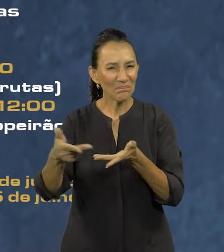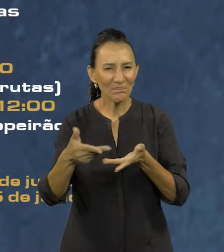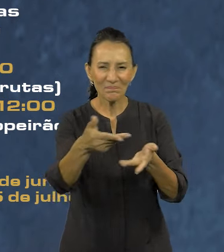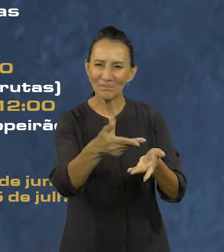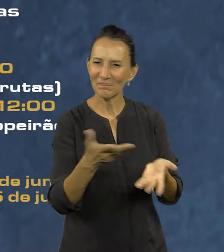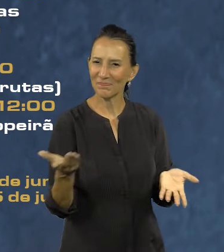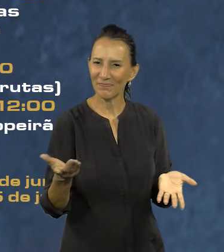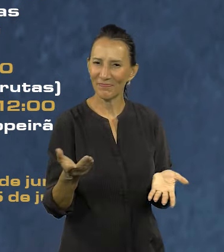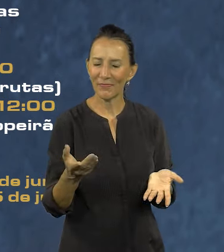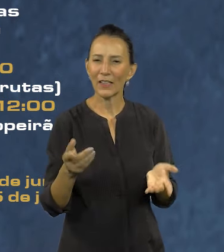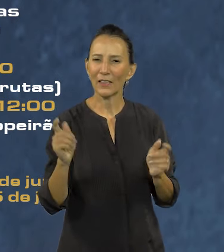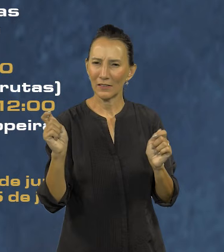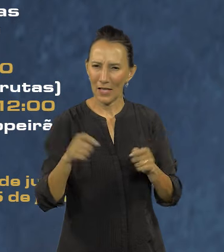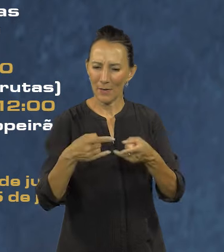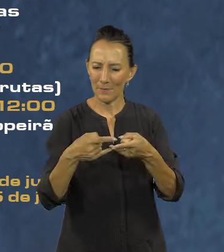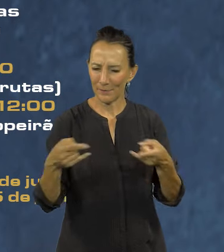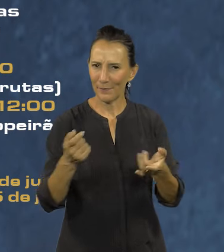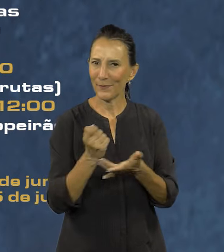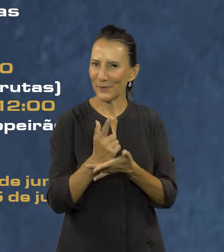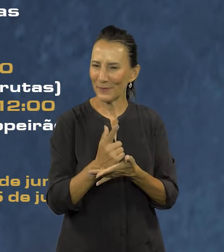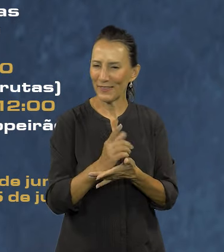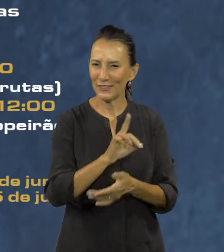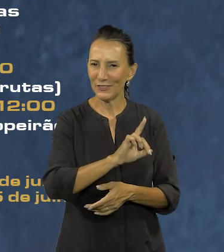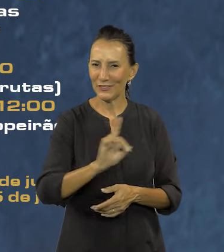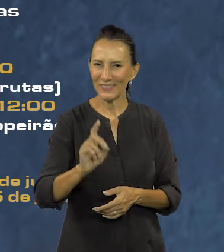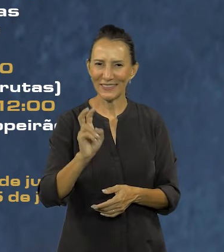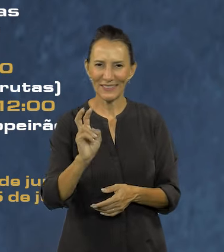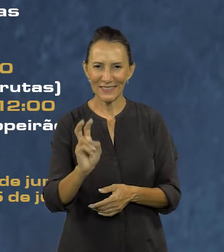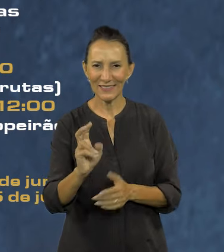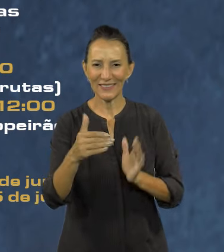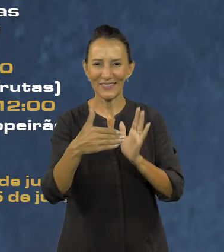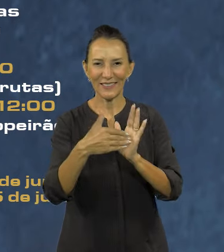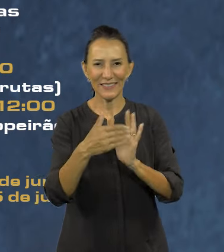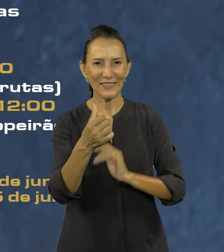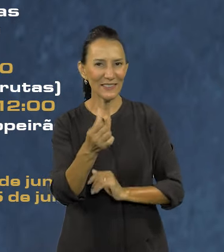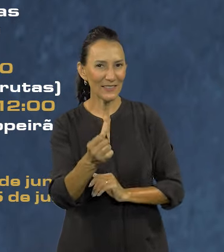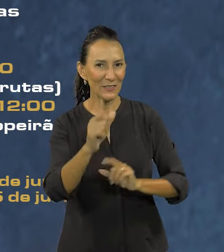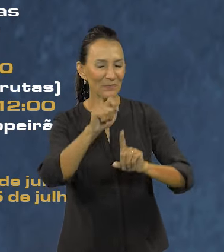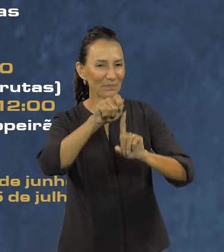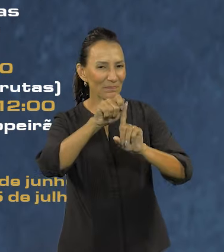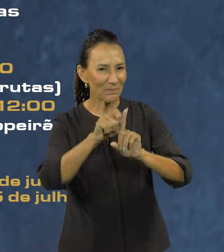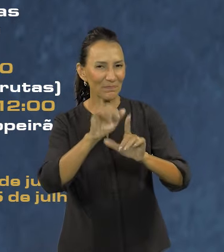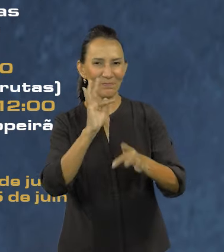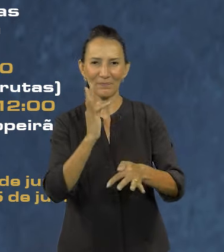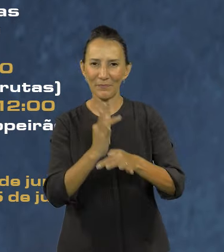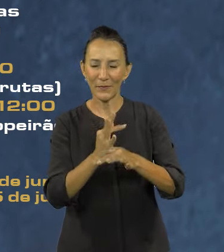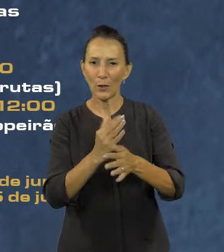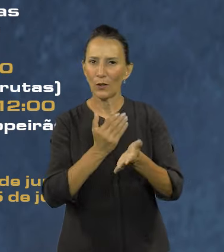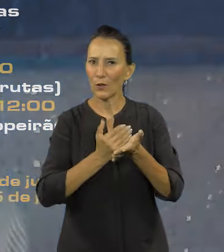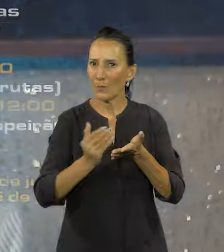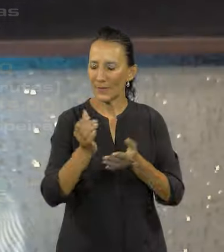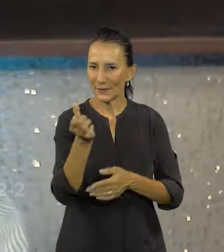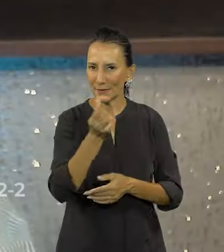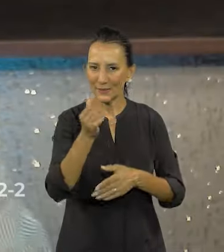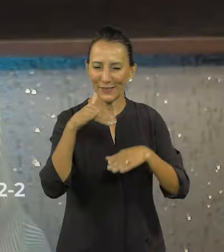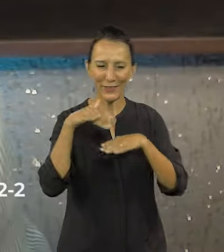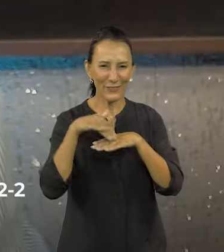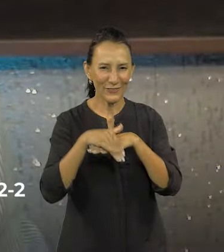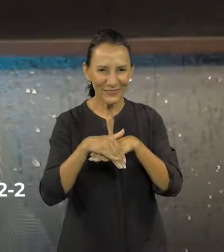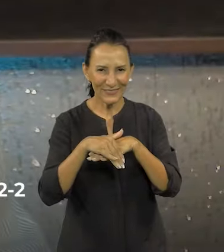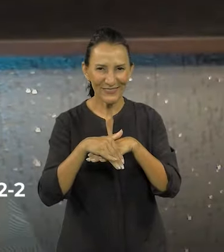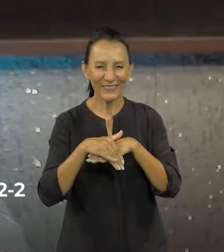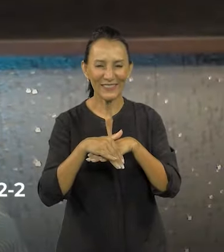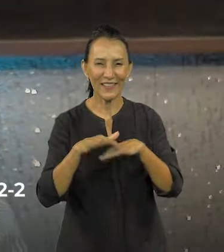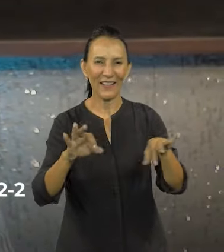é dia 5 dias 5 e 6 de julho começa numa sexta à noite